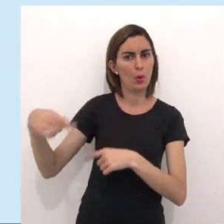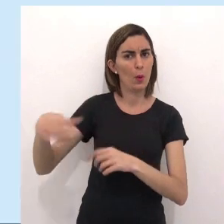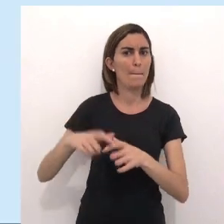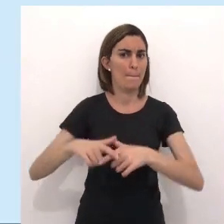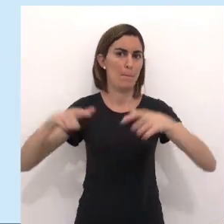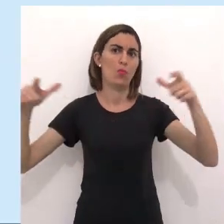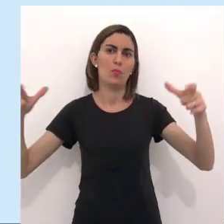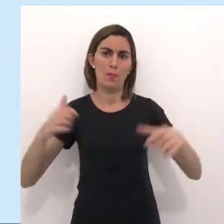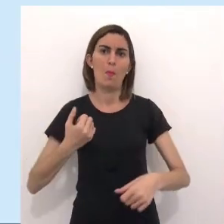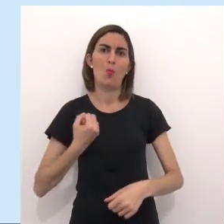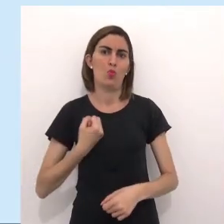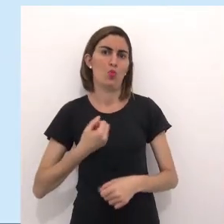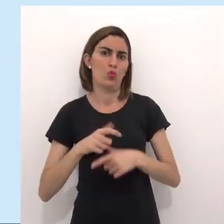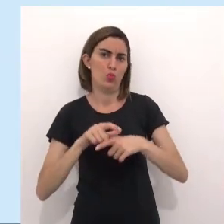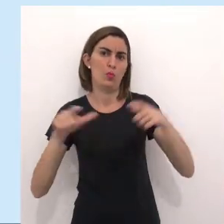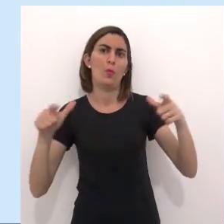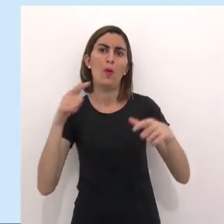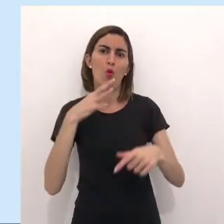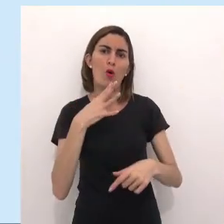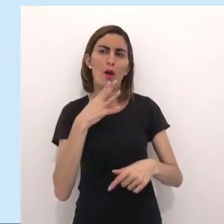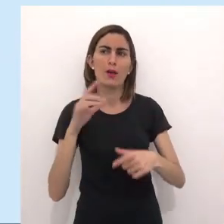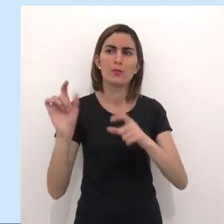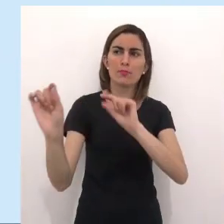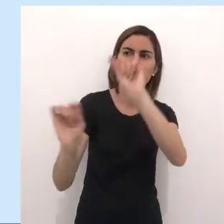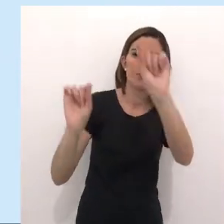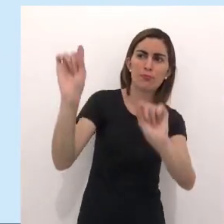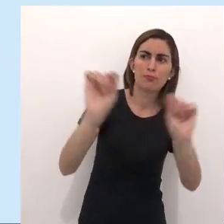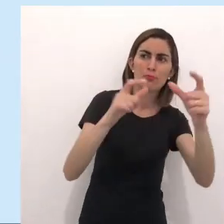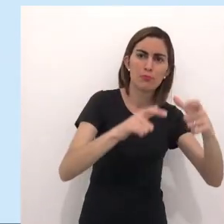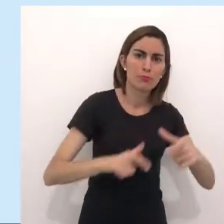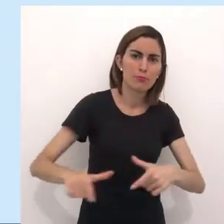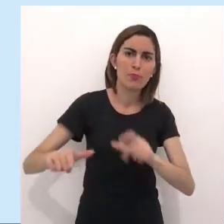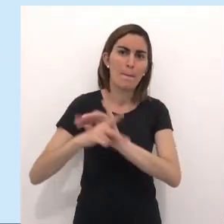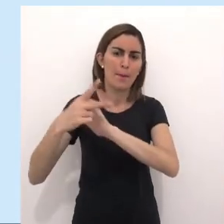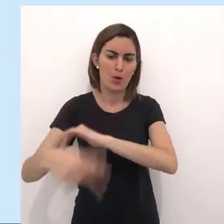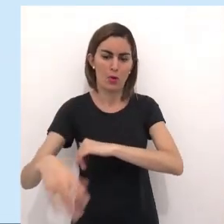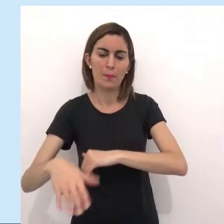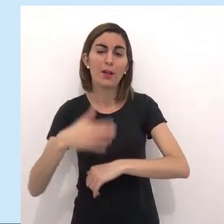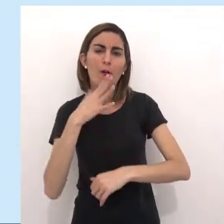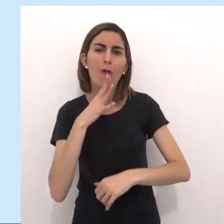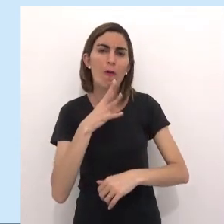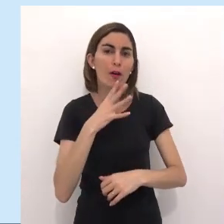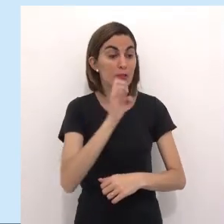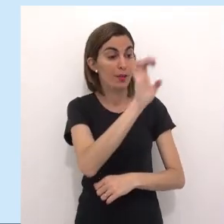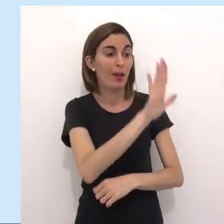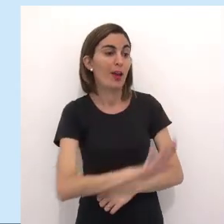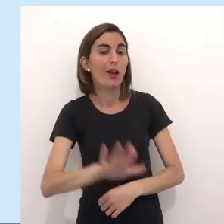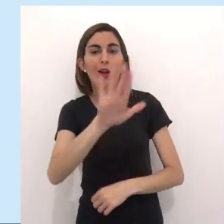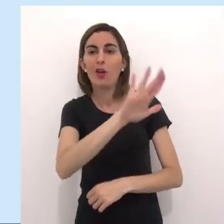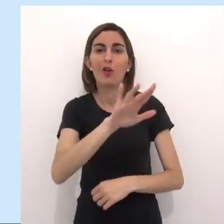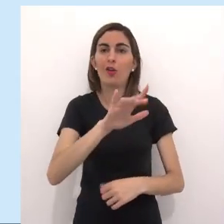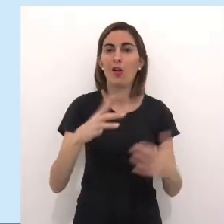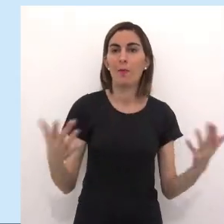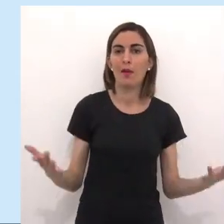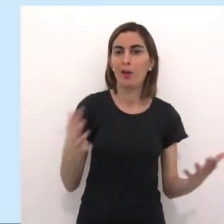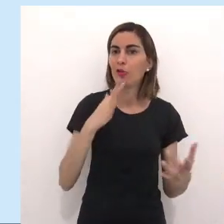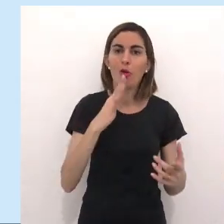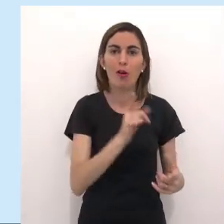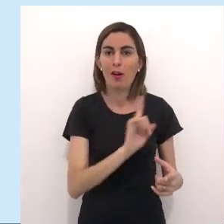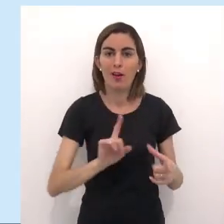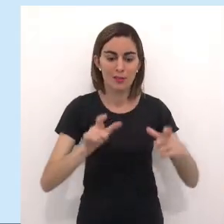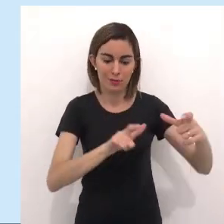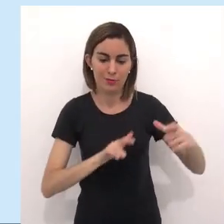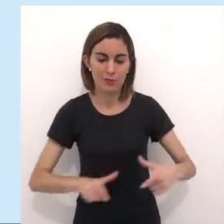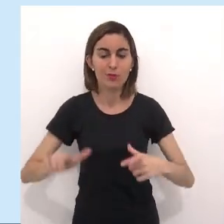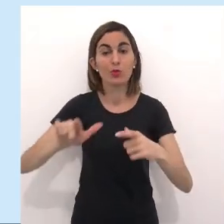maior número, conheciam o território, eram nativos, e os europeus simplesmente, embora